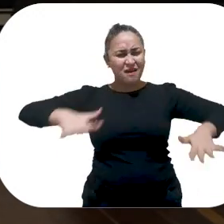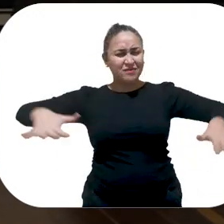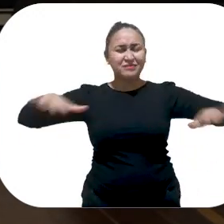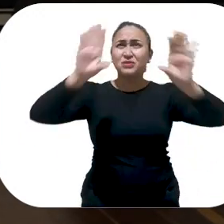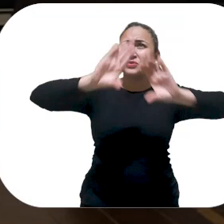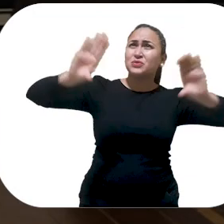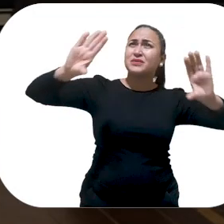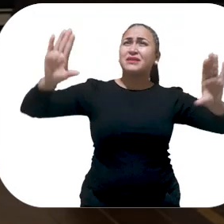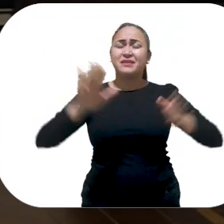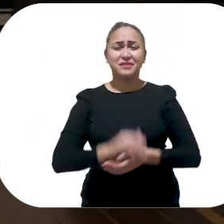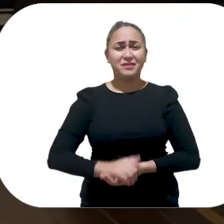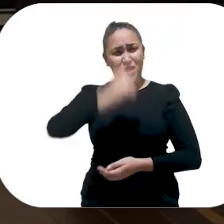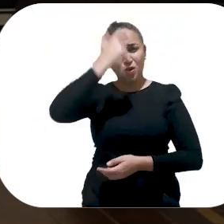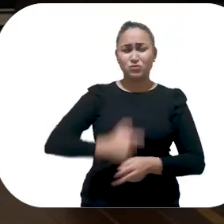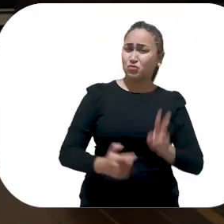sou indígena,